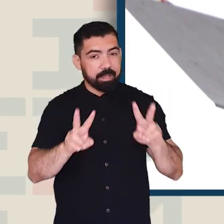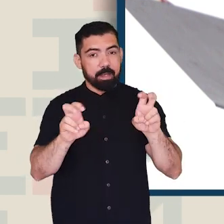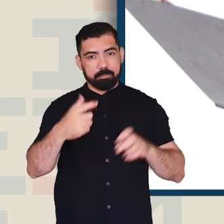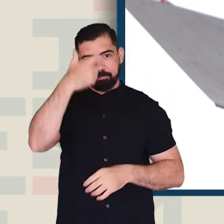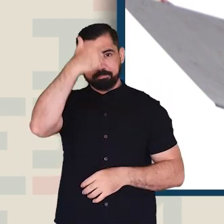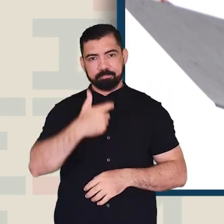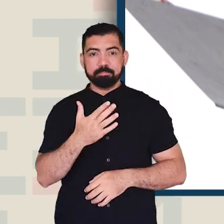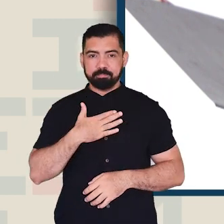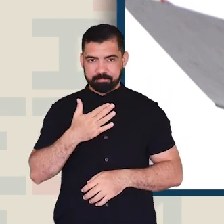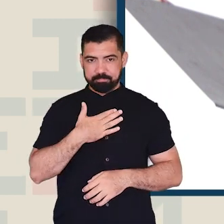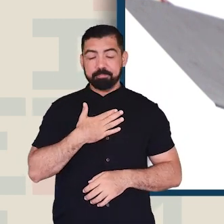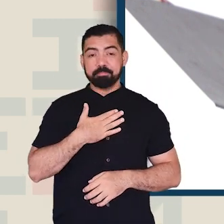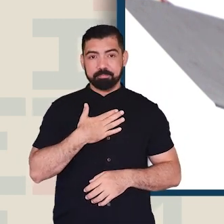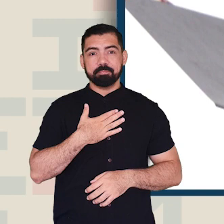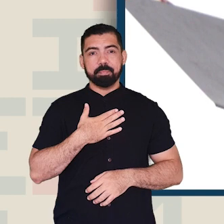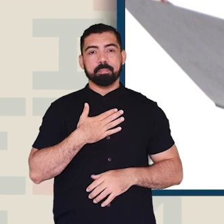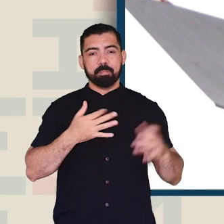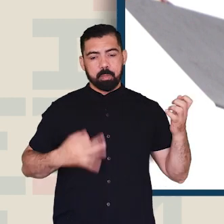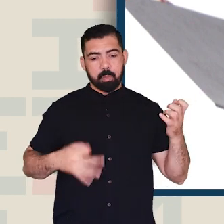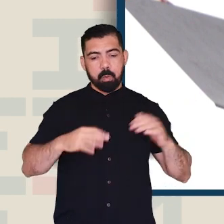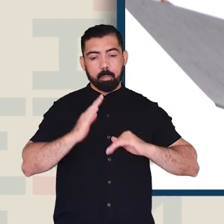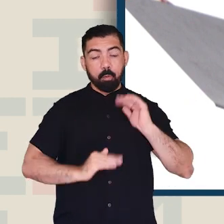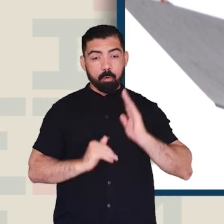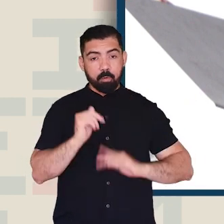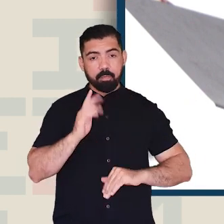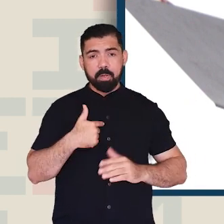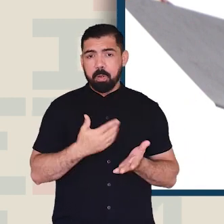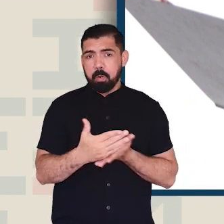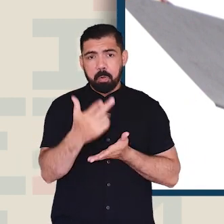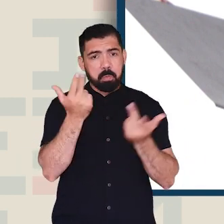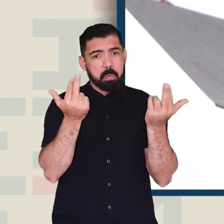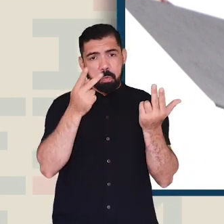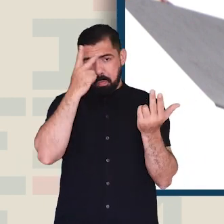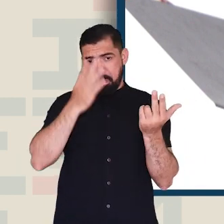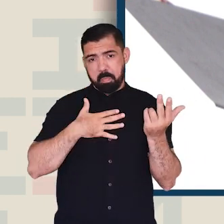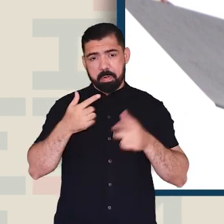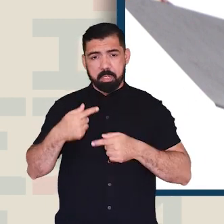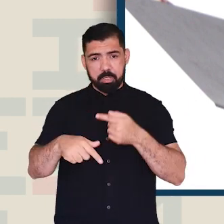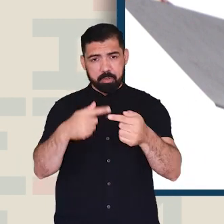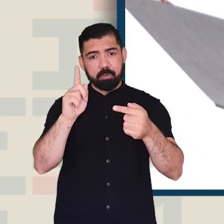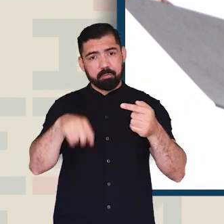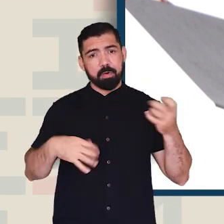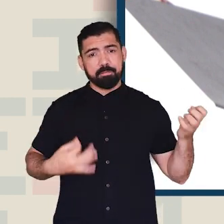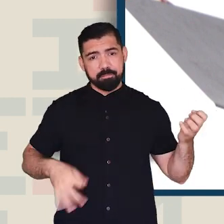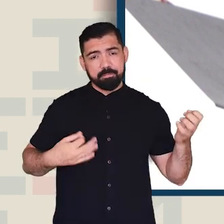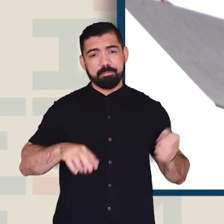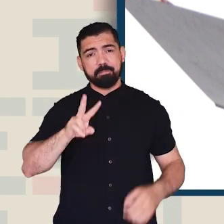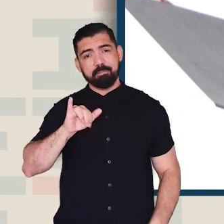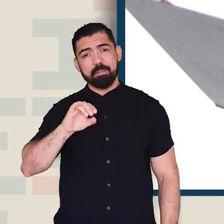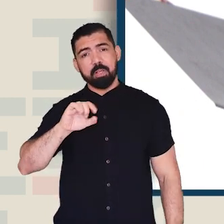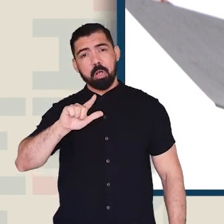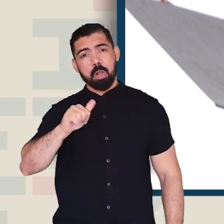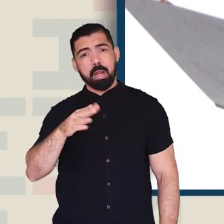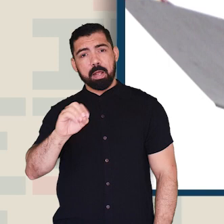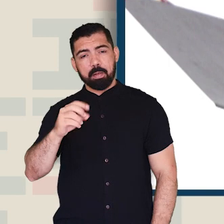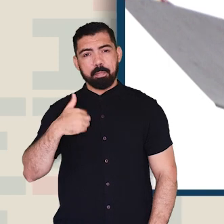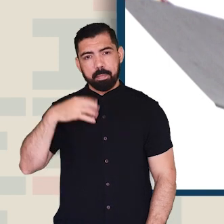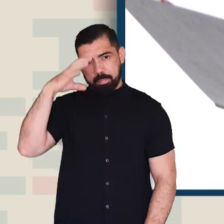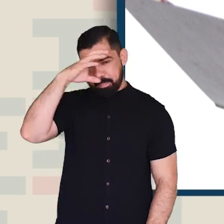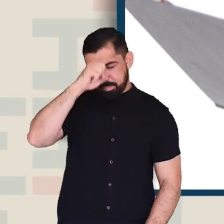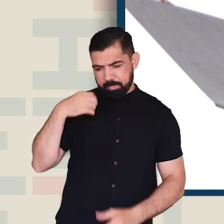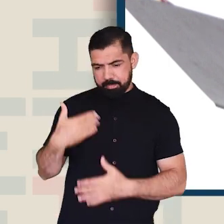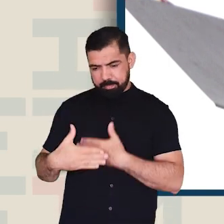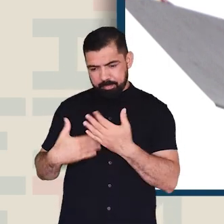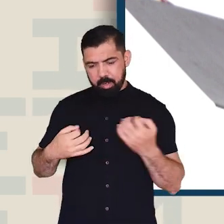né? Como guitarrista, eu comecei como todo mundo da minha geração com violão, né? Aprendendo,